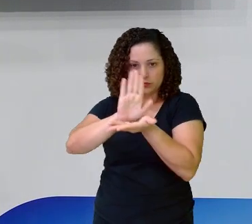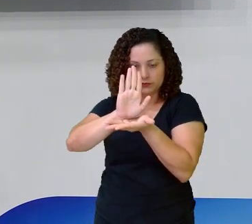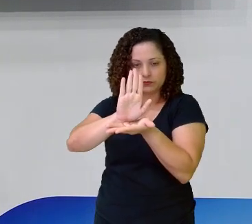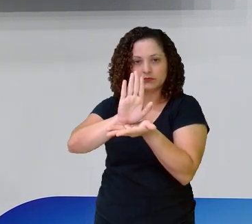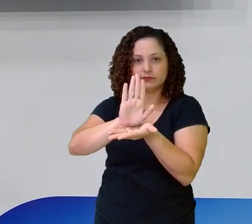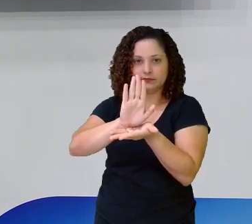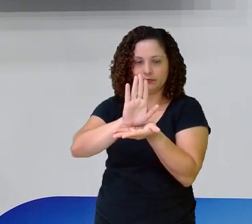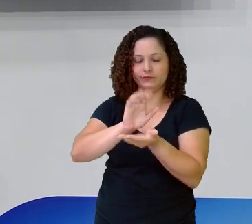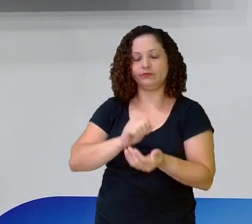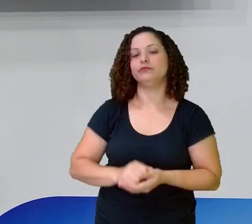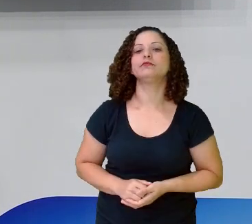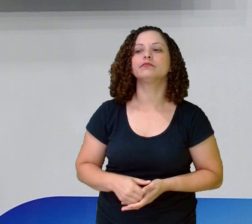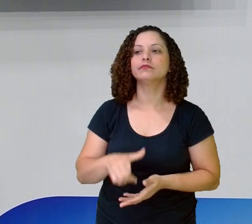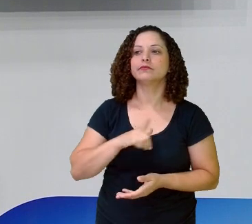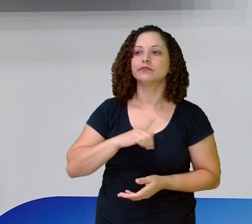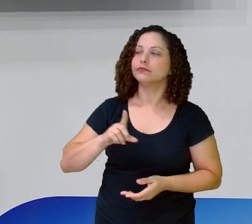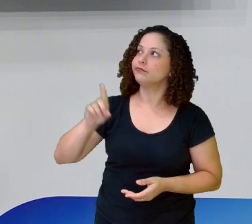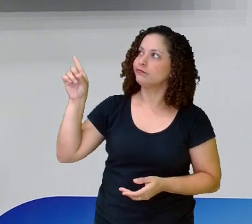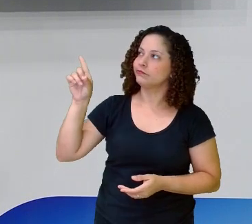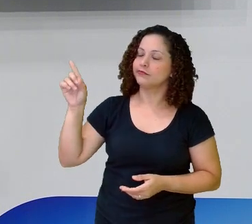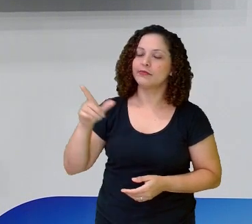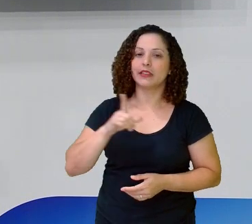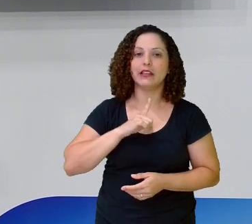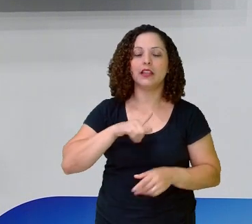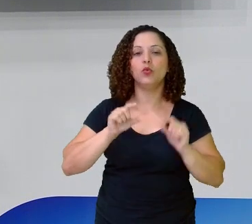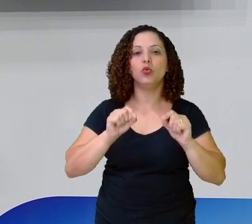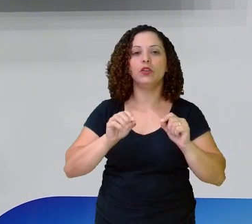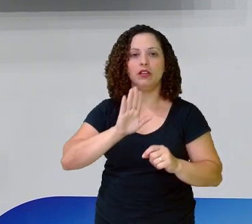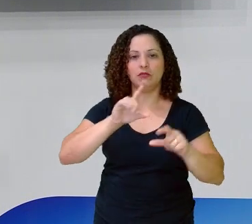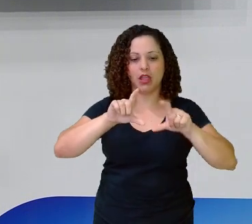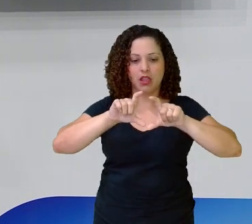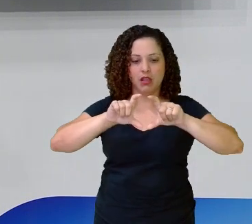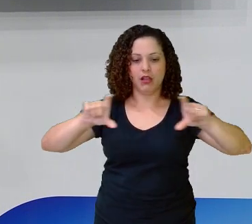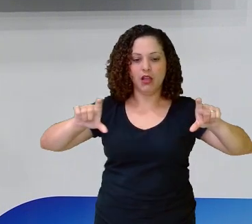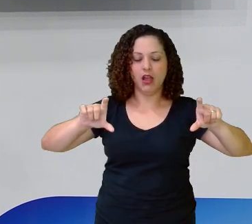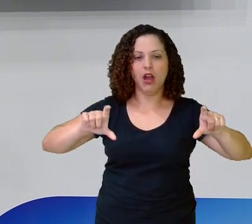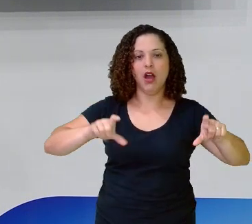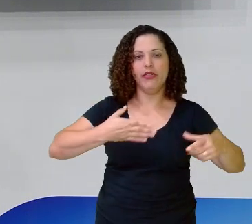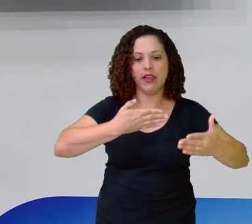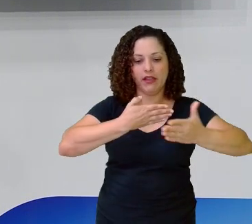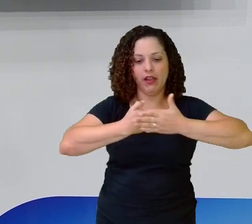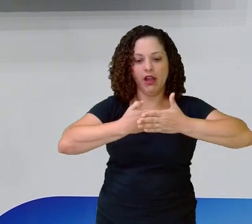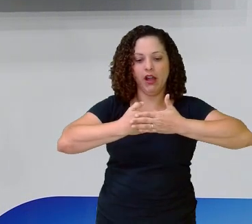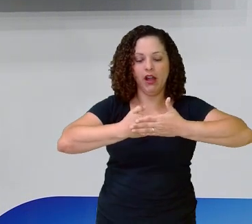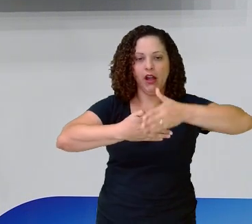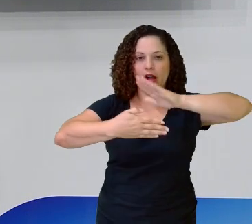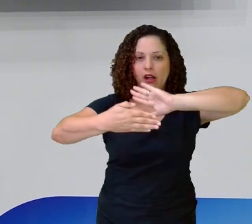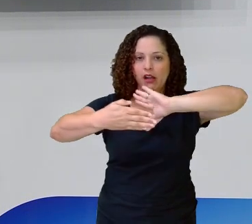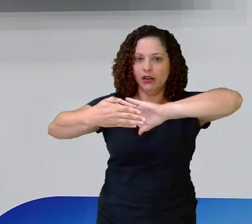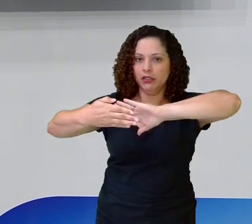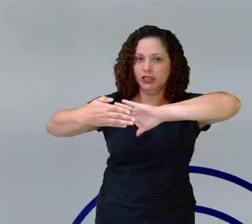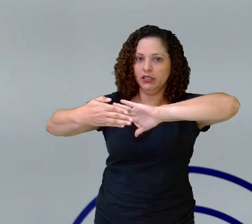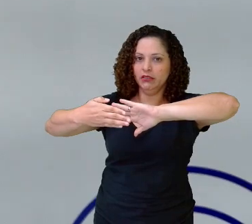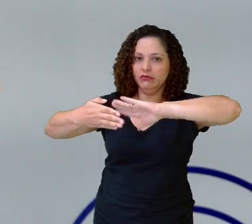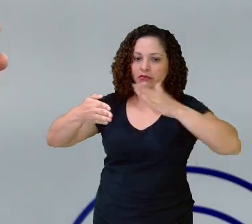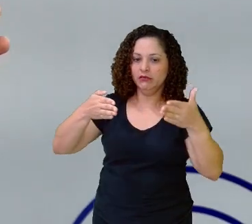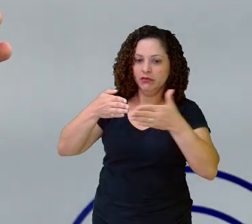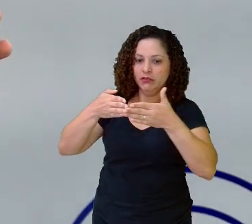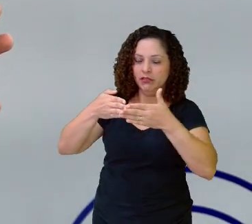partir. Vou pegar o paralelepípedo, por exemplo. Isso aqui, ó, são as faces dos meus sólidos. Aí eu